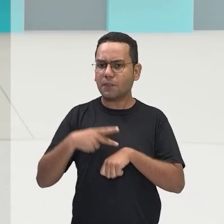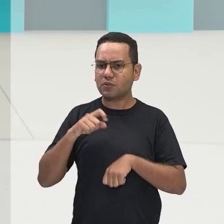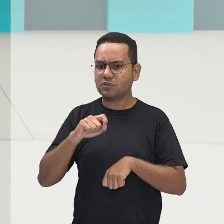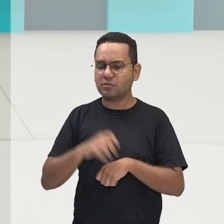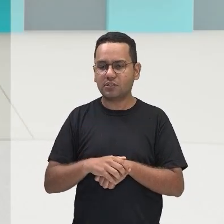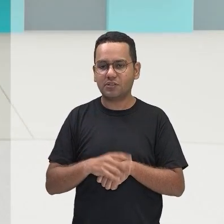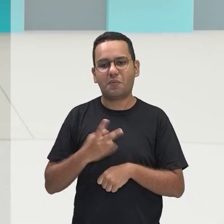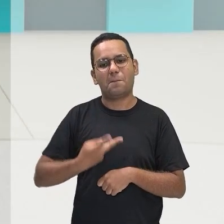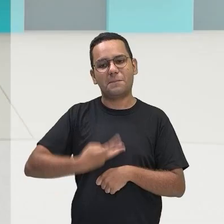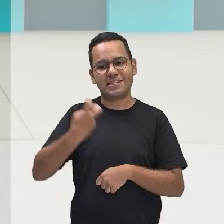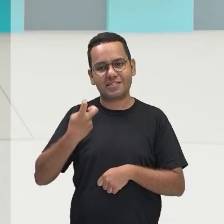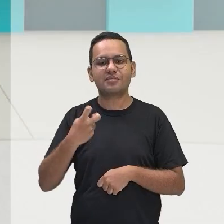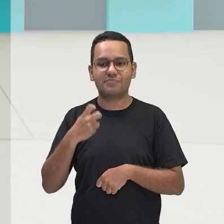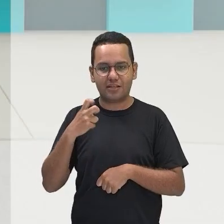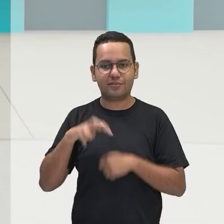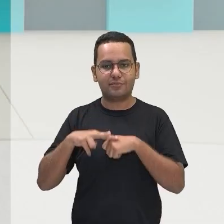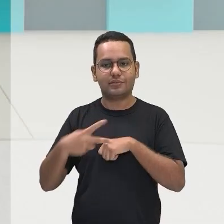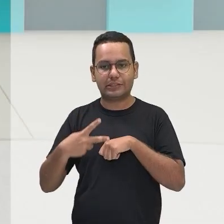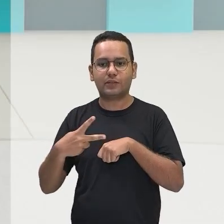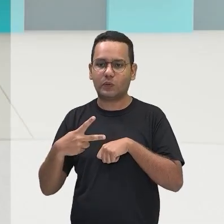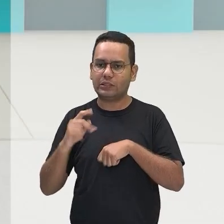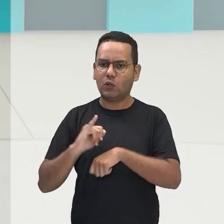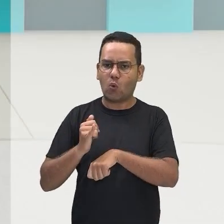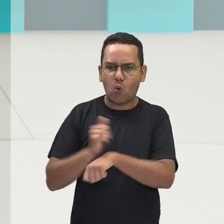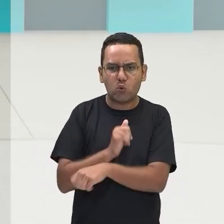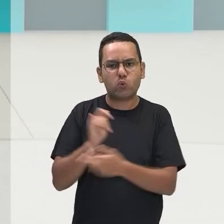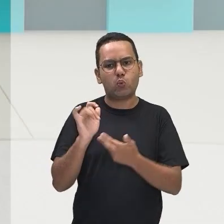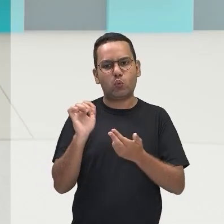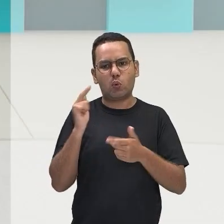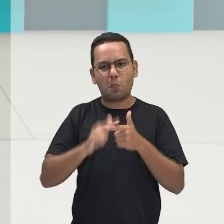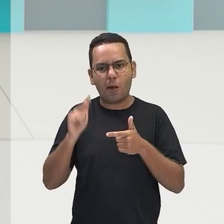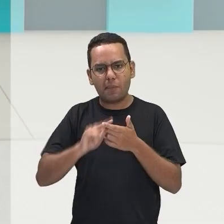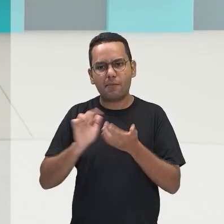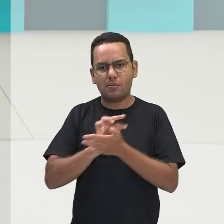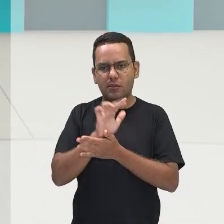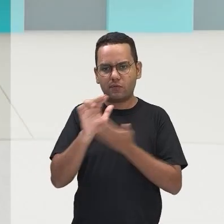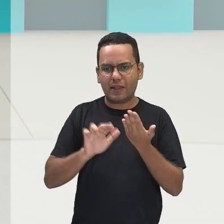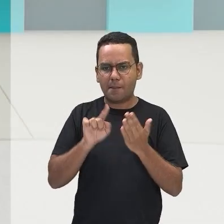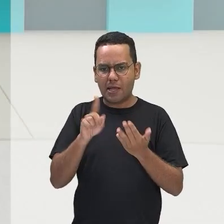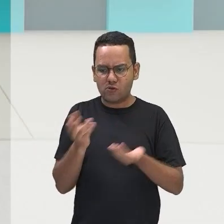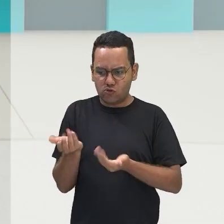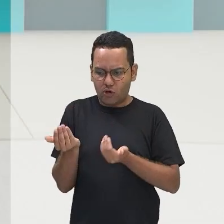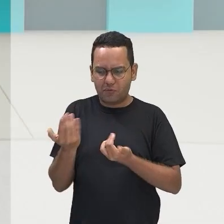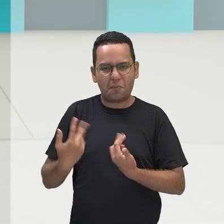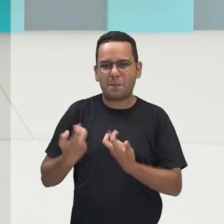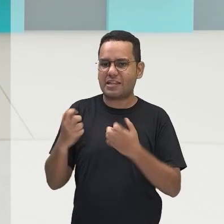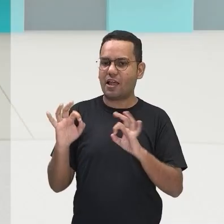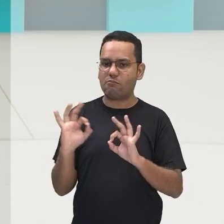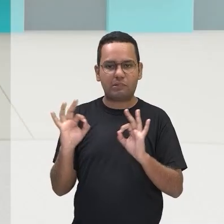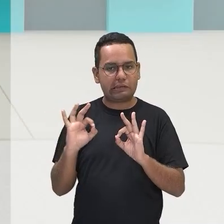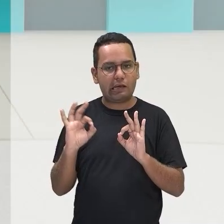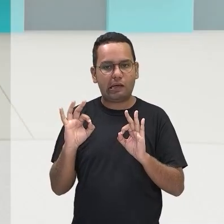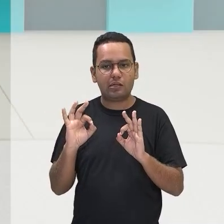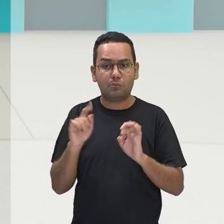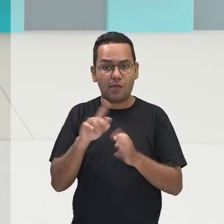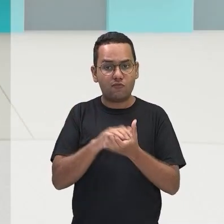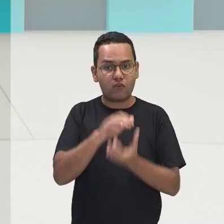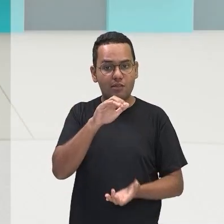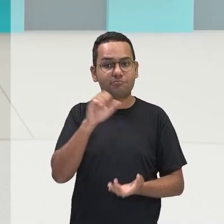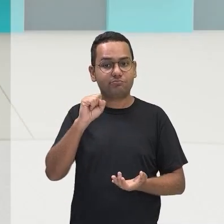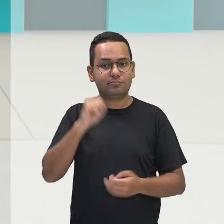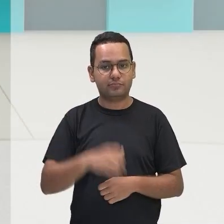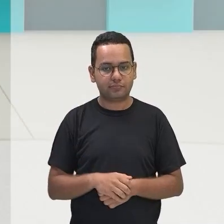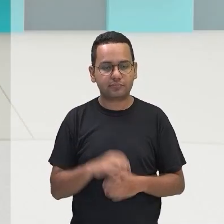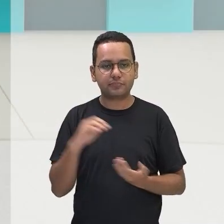anos. E aí acontecem esses problemas cardiovasculares, né? Com o aumento do quê? Do colesterol total,